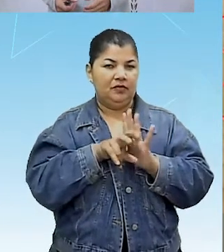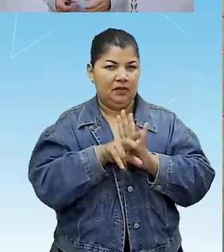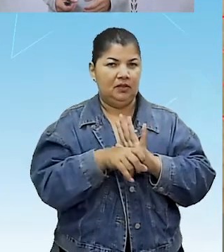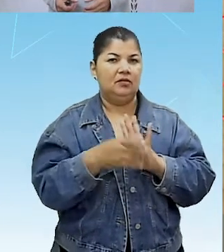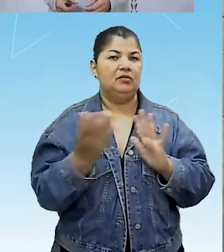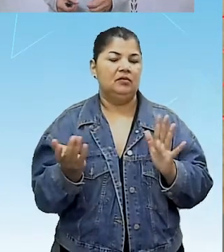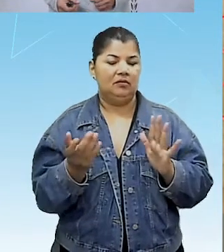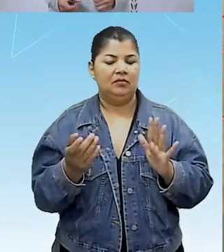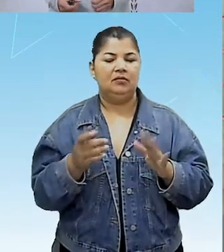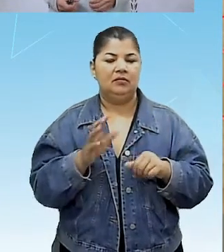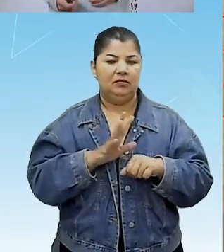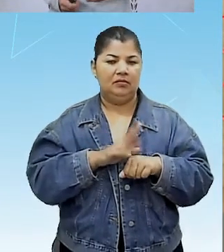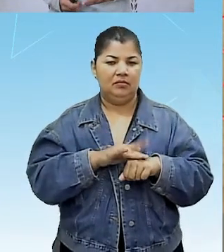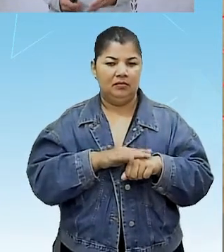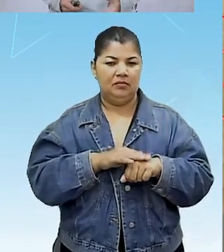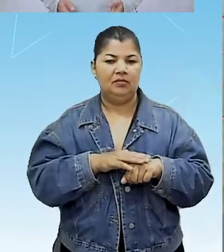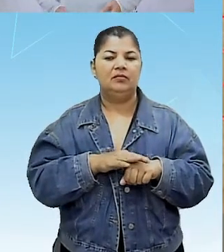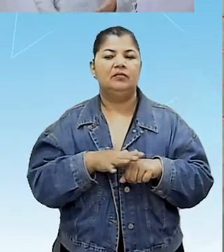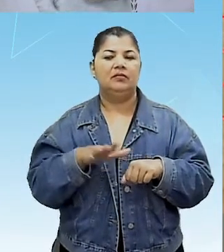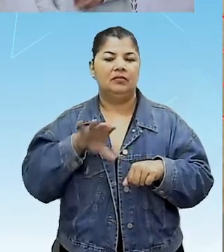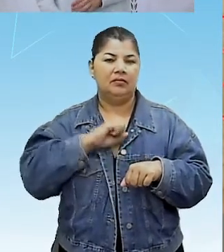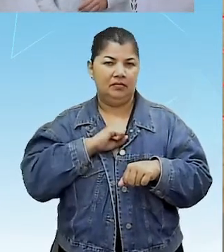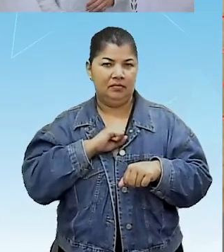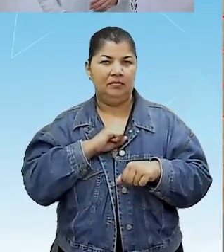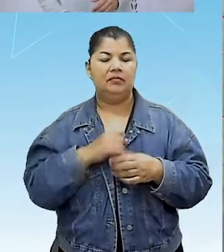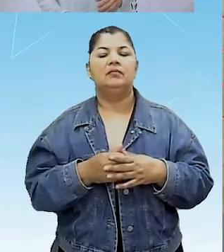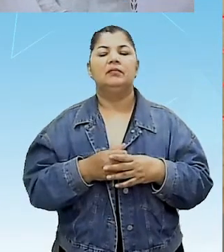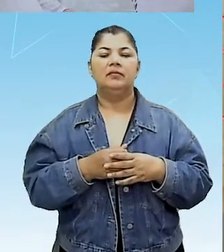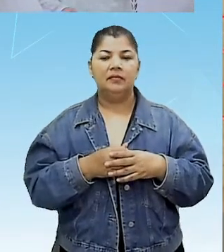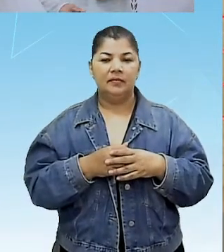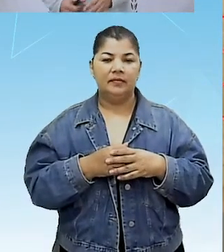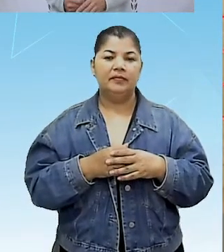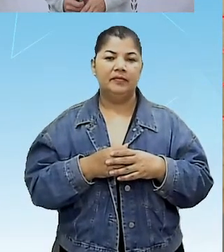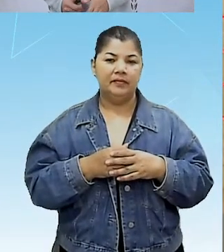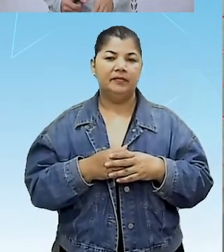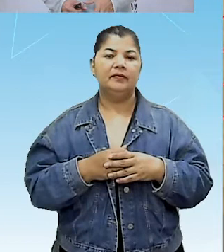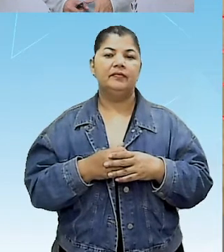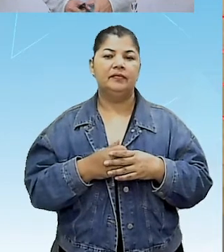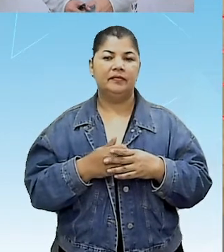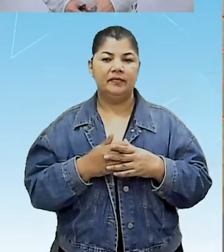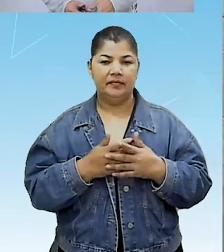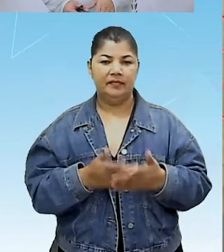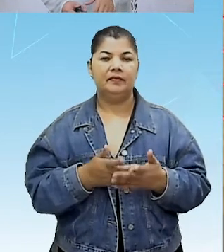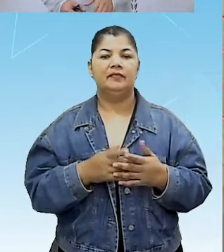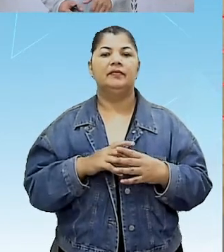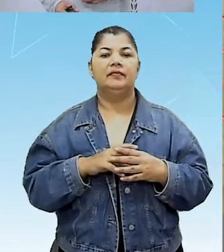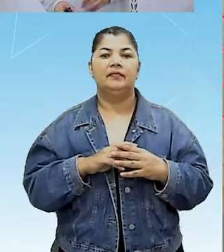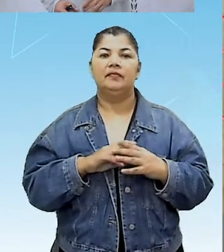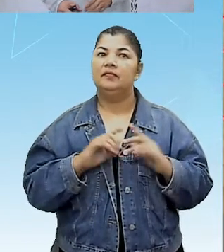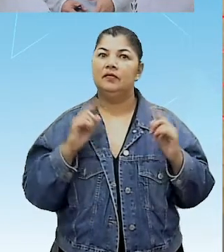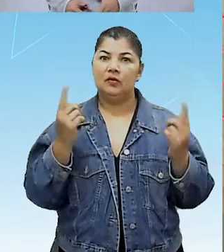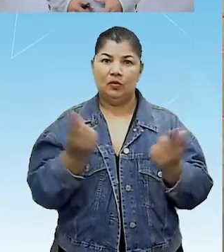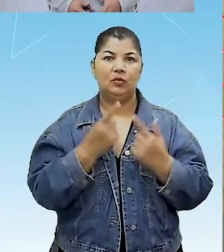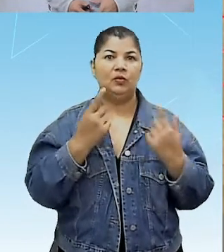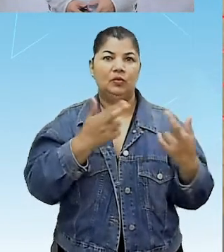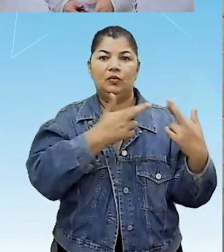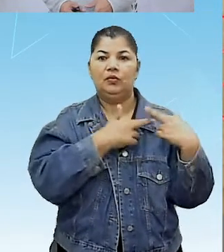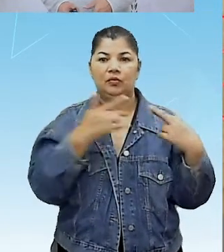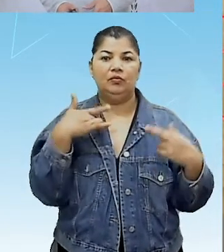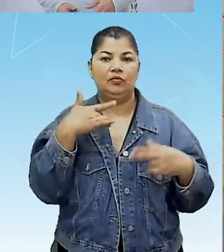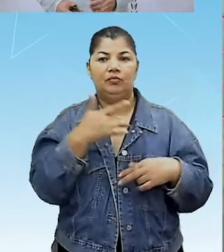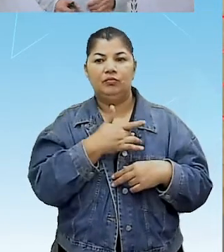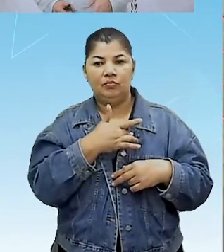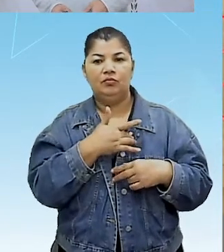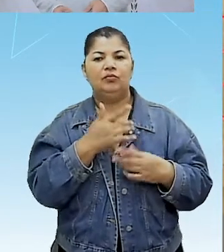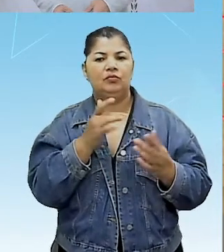as doenças infecciosas, tá? Vamos lá. Em todo mundo, os responsáveis pela saúde concordam que as máscaras podem